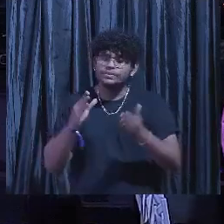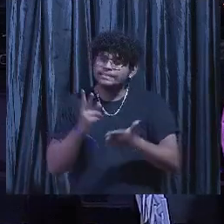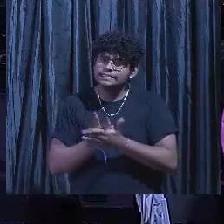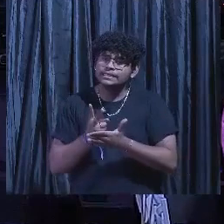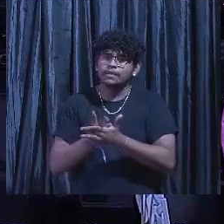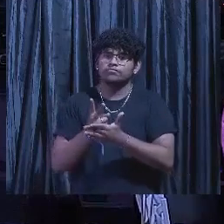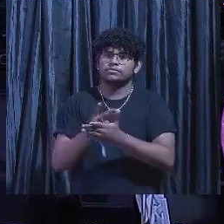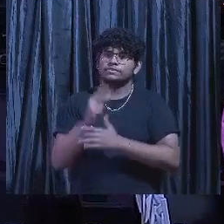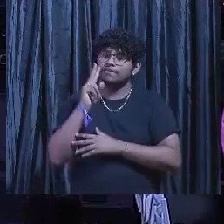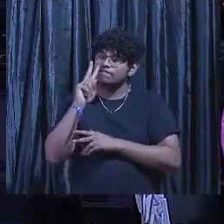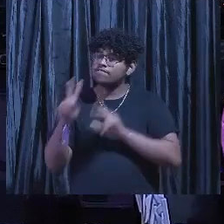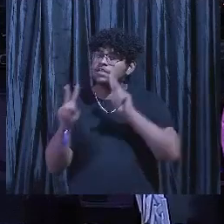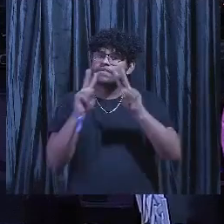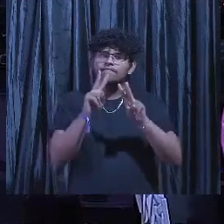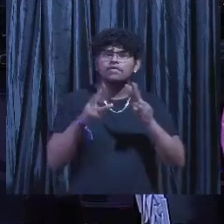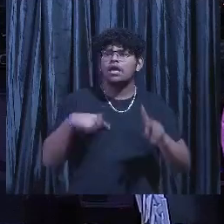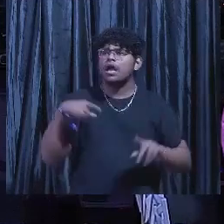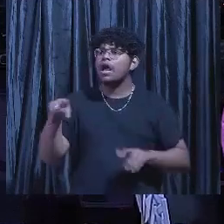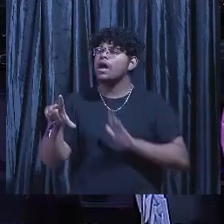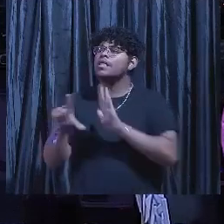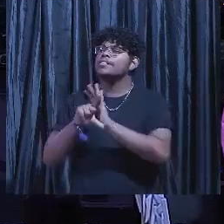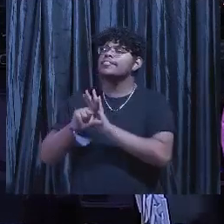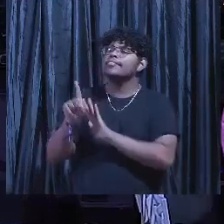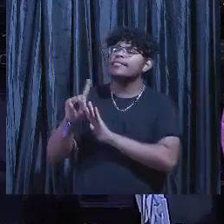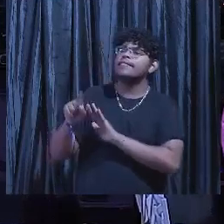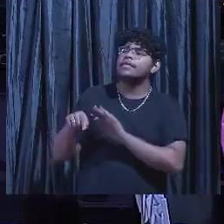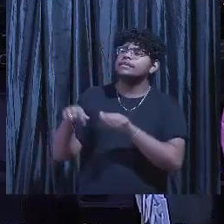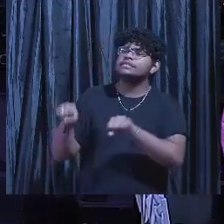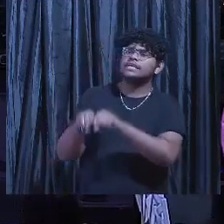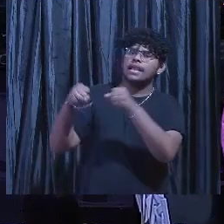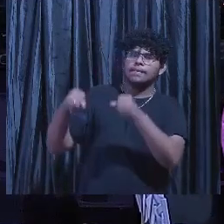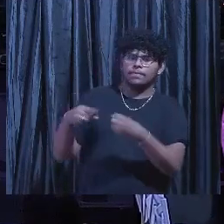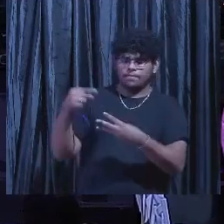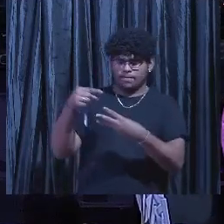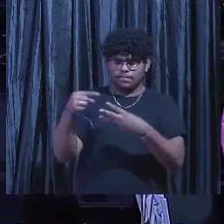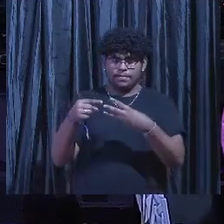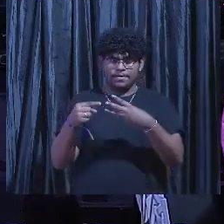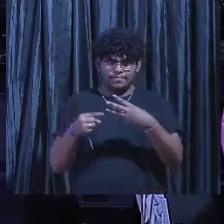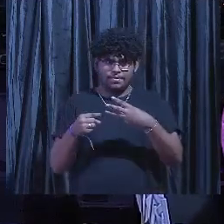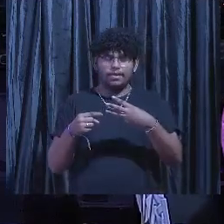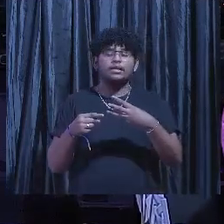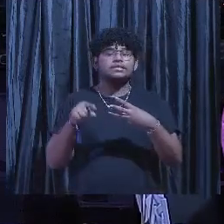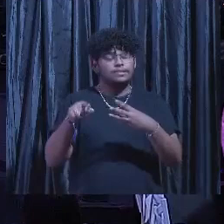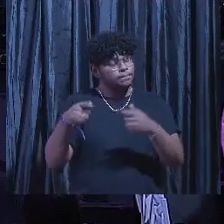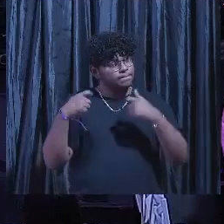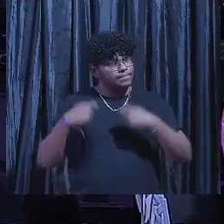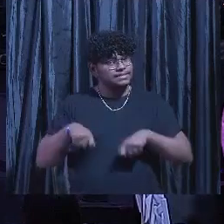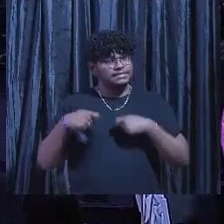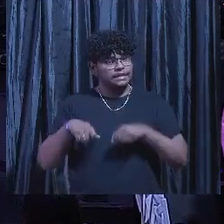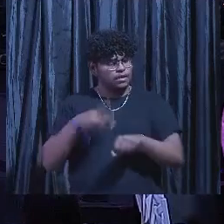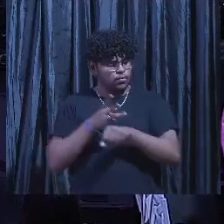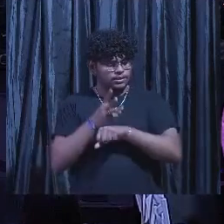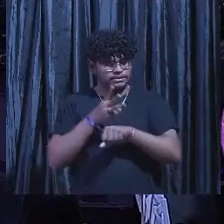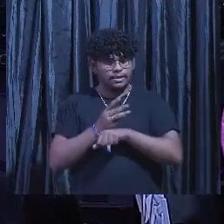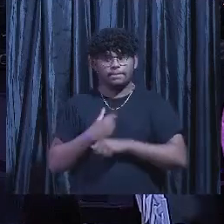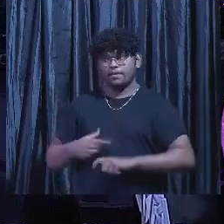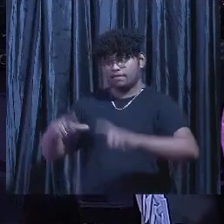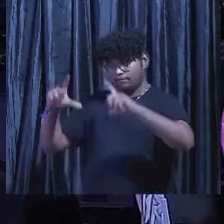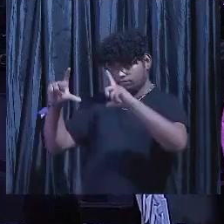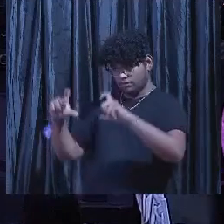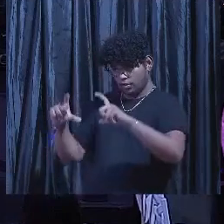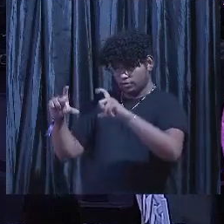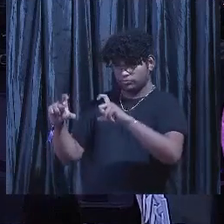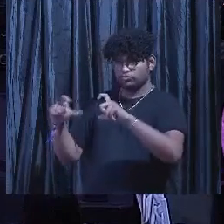e você vir qualquer irregularidade desses 3 sintomas, a gente precisa muito que você mande uma foto do